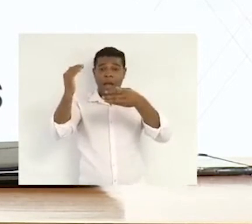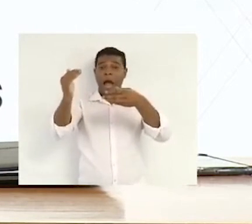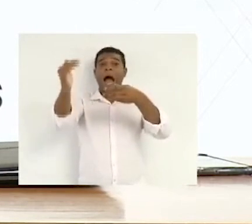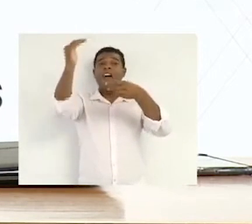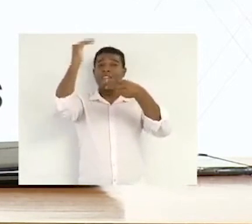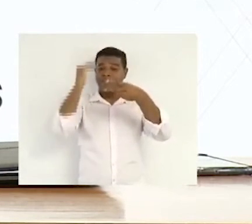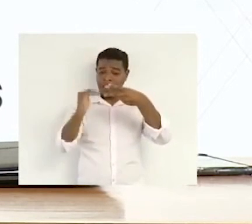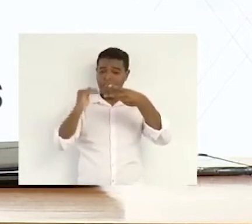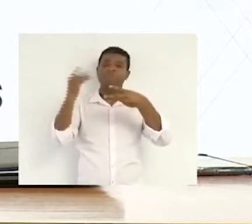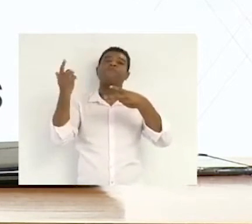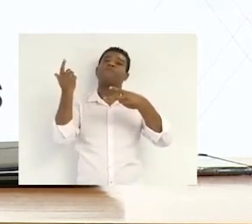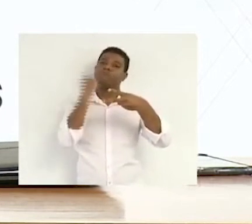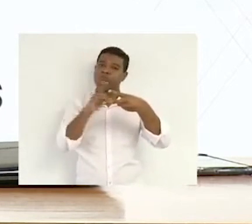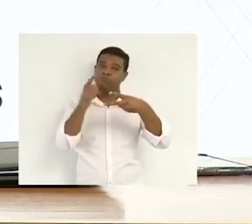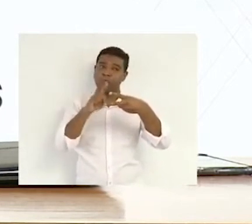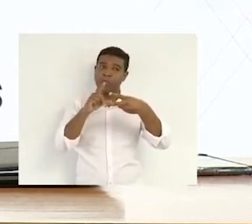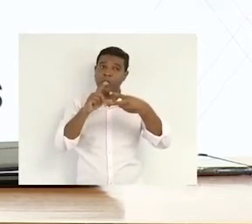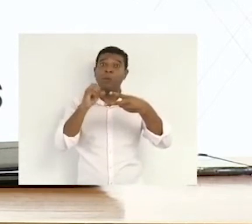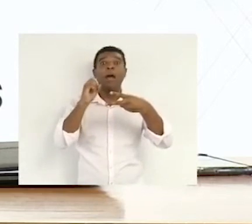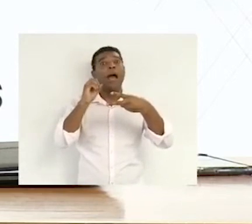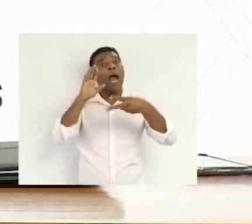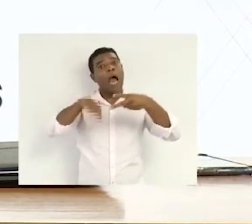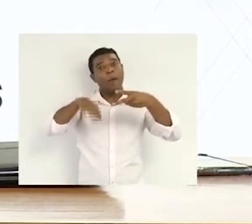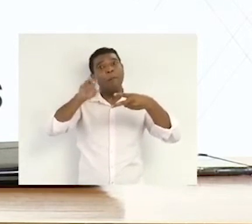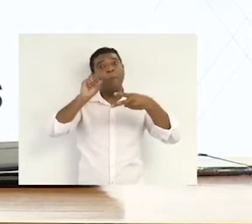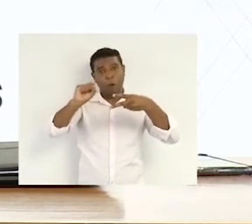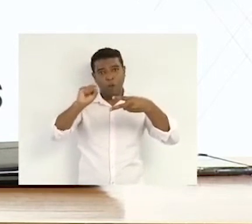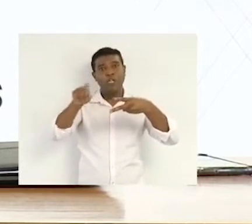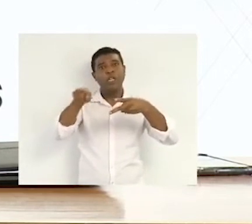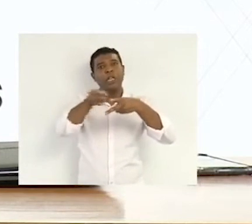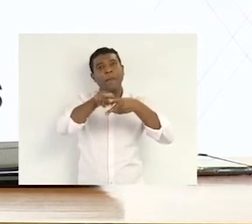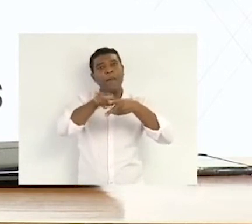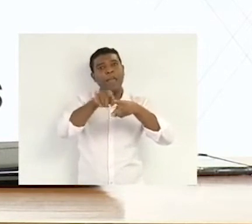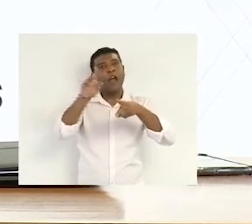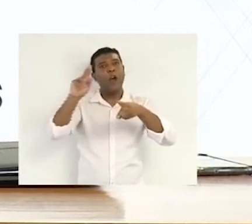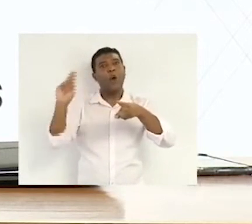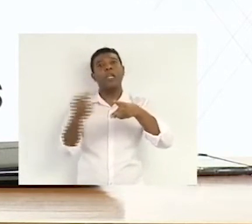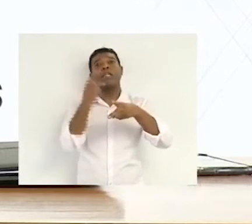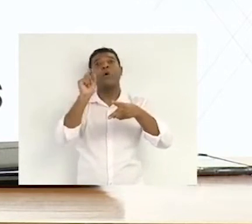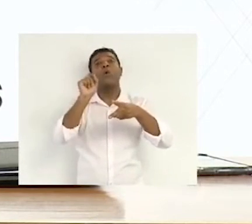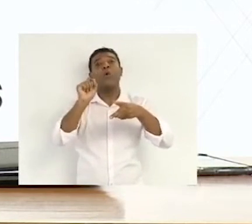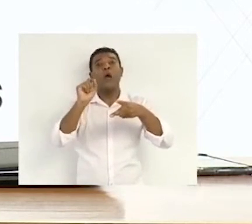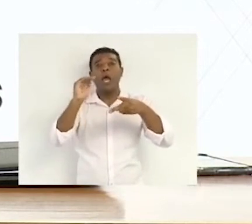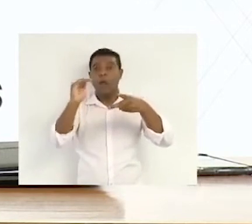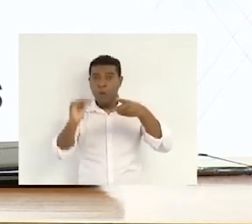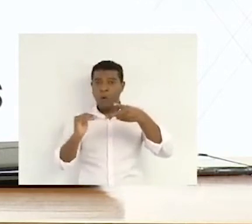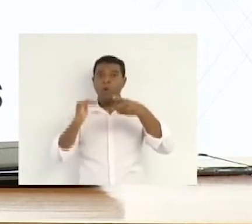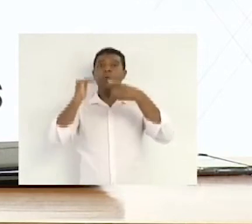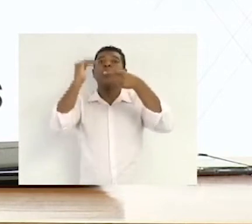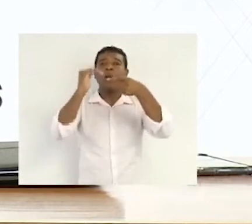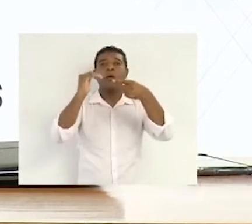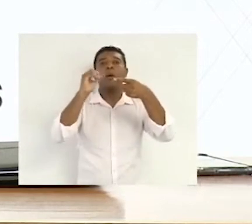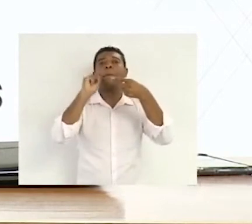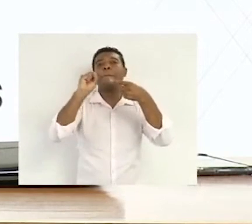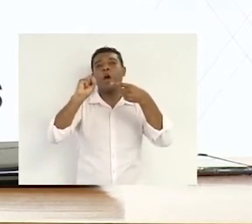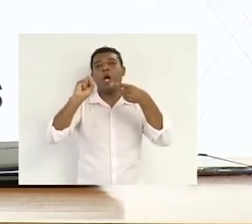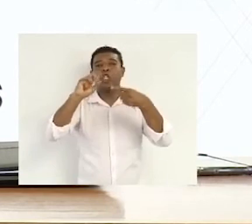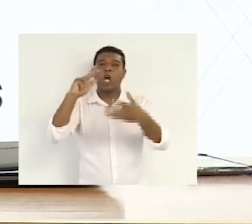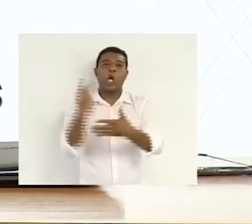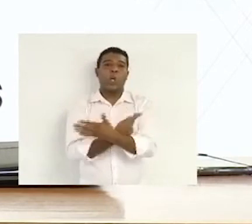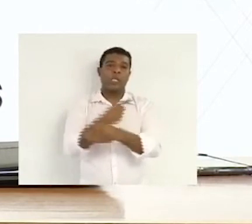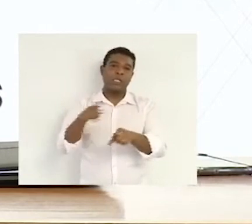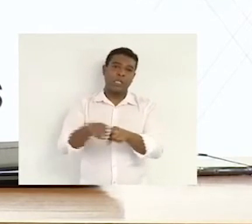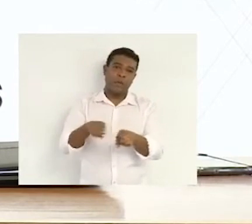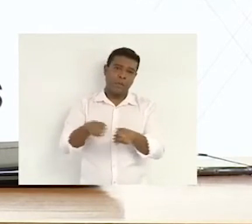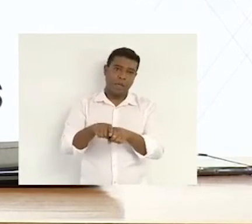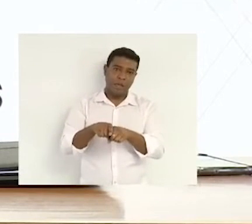pode acontecer. Então é importante que essa boa notícia do avanço seja recebida pela população